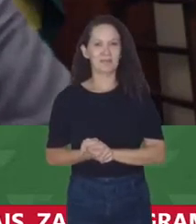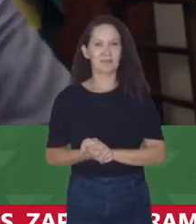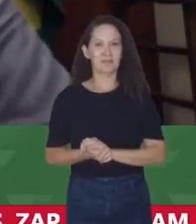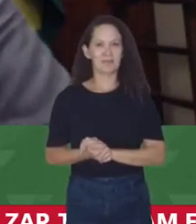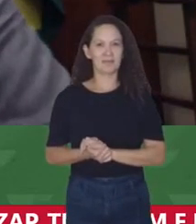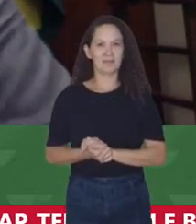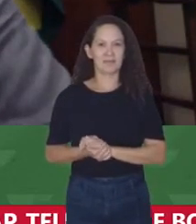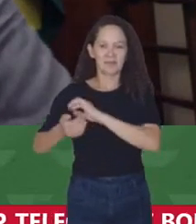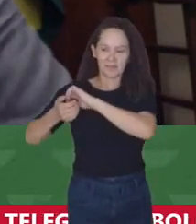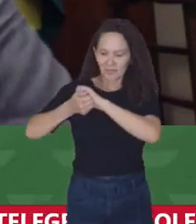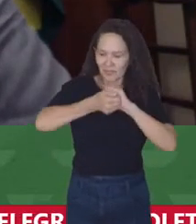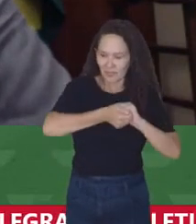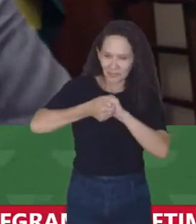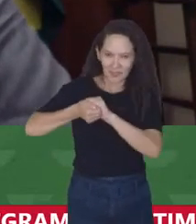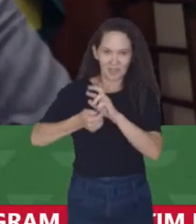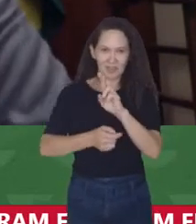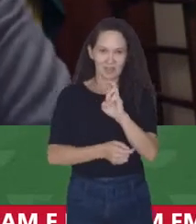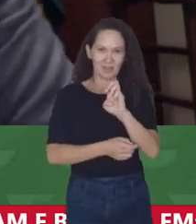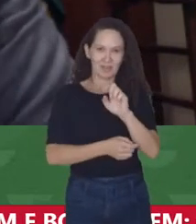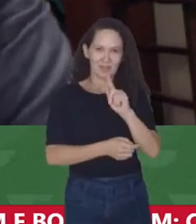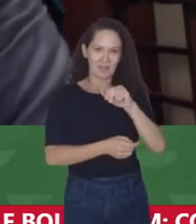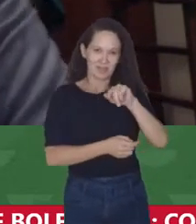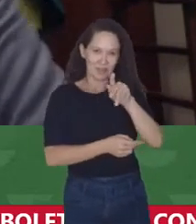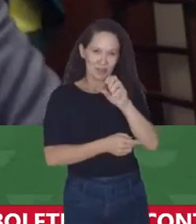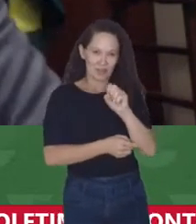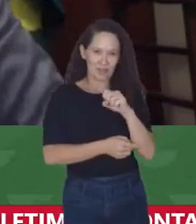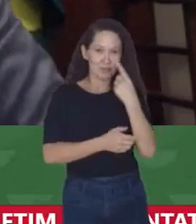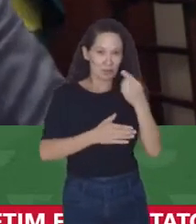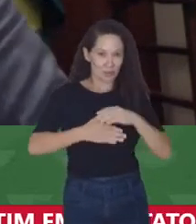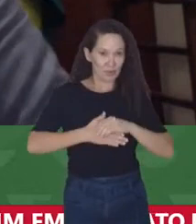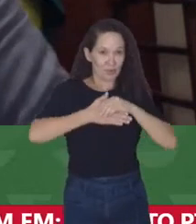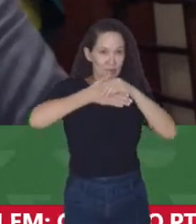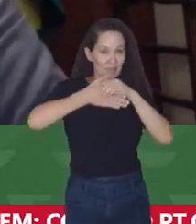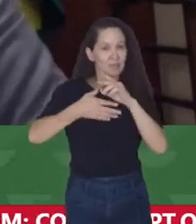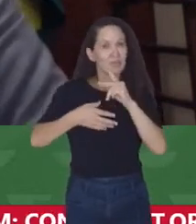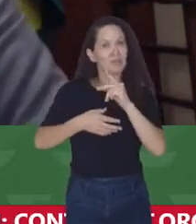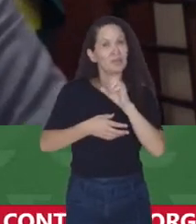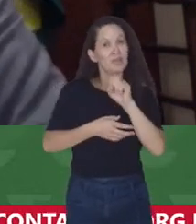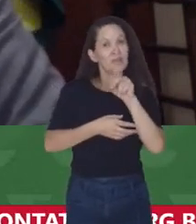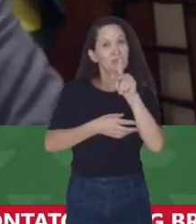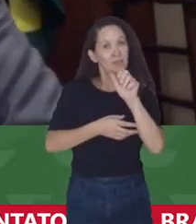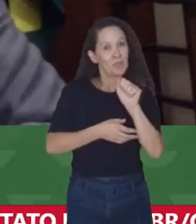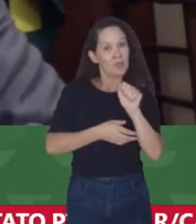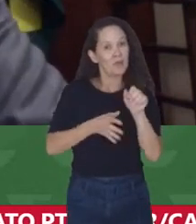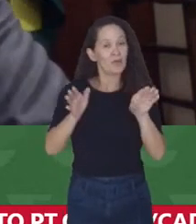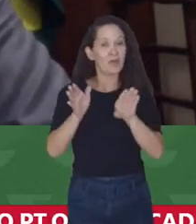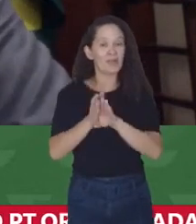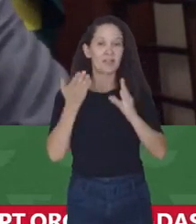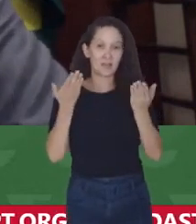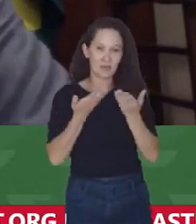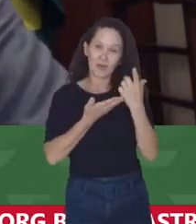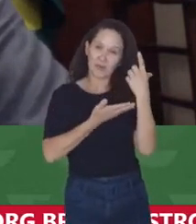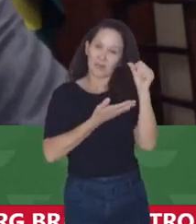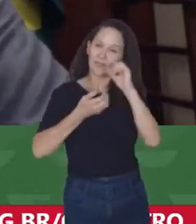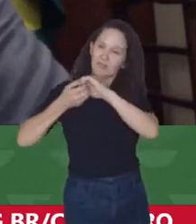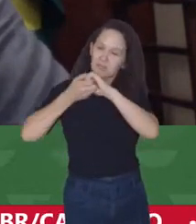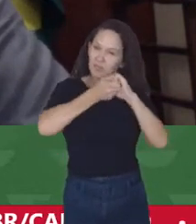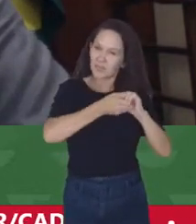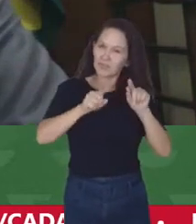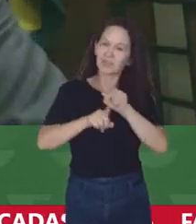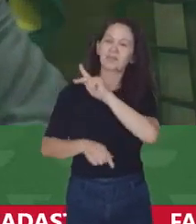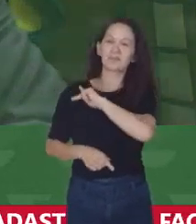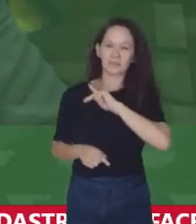Salve, Reginaldo, nosso líder Paulo Rocha, que estava até agora há pouco. Salve também para a